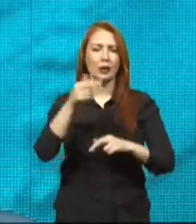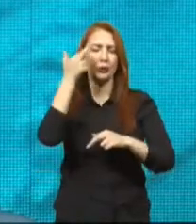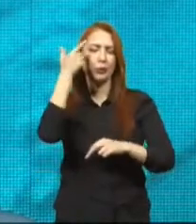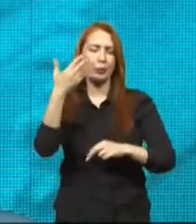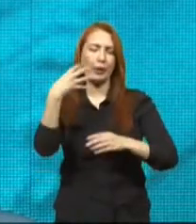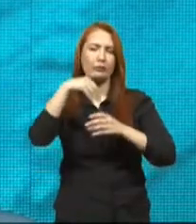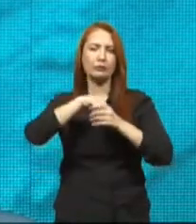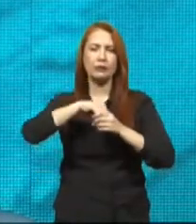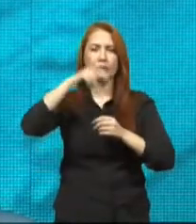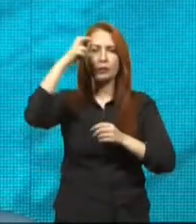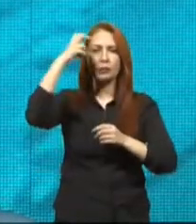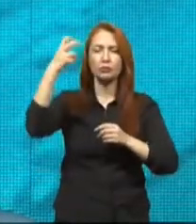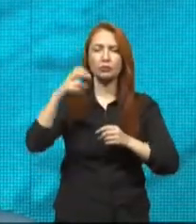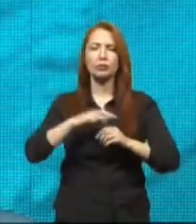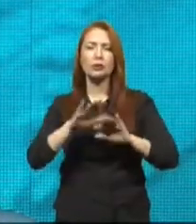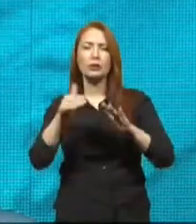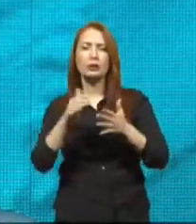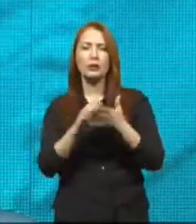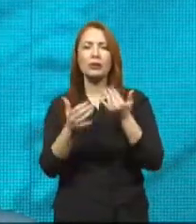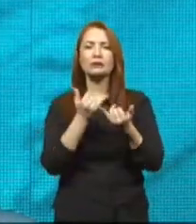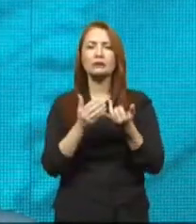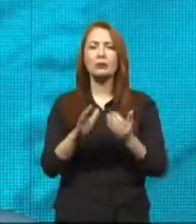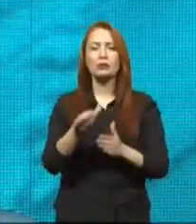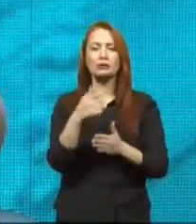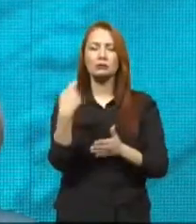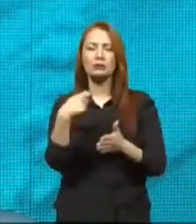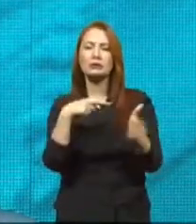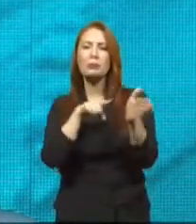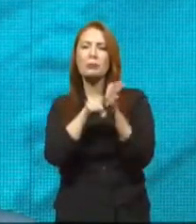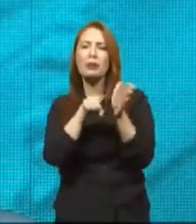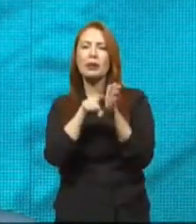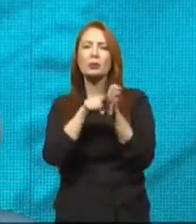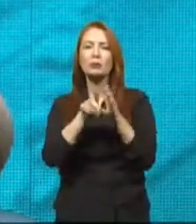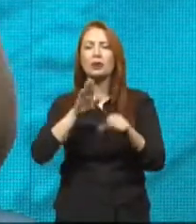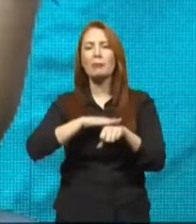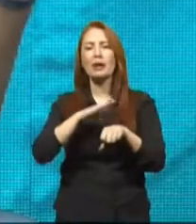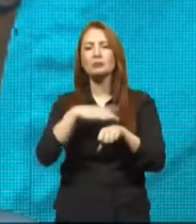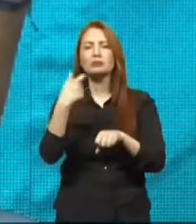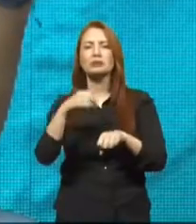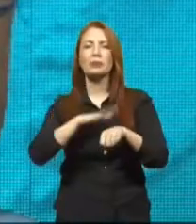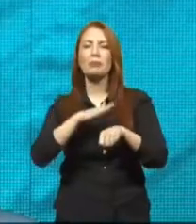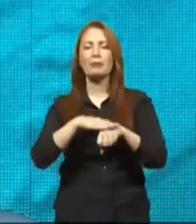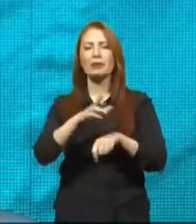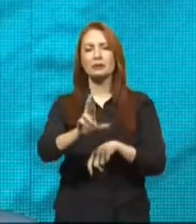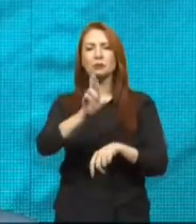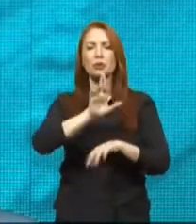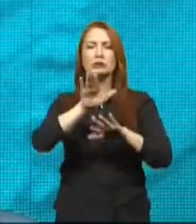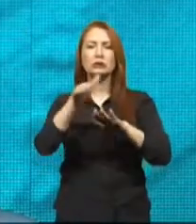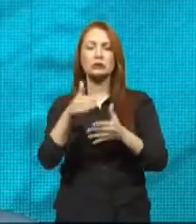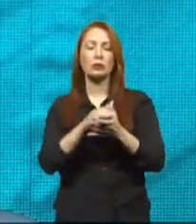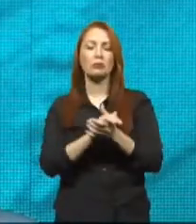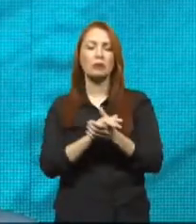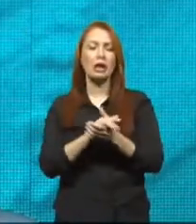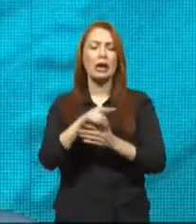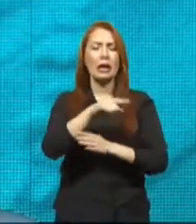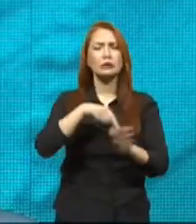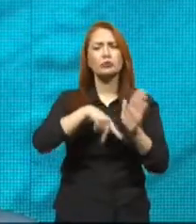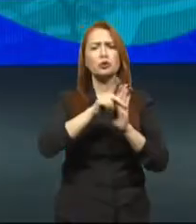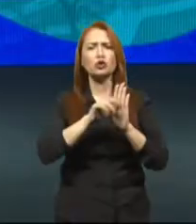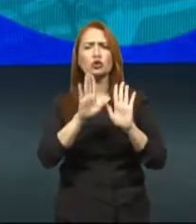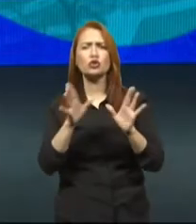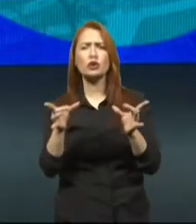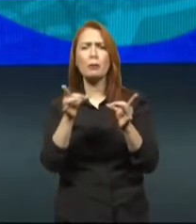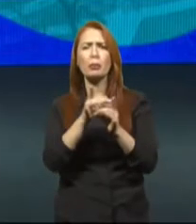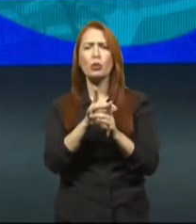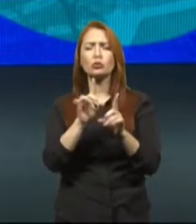né? Não entendi tal coisa, me dá mais informações, me dá respostas, né? E aí esse projeto ele vai ser olhado por quem, Vanessa?